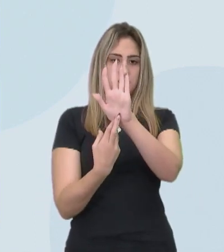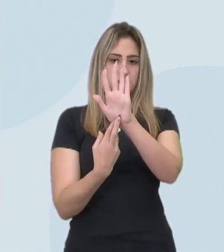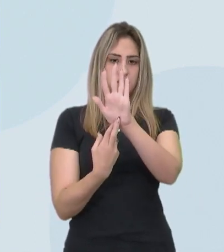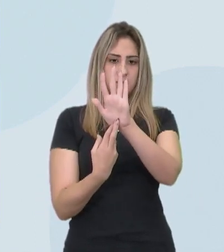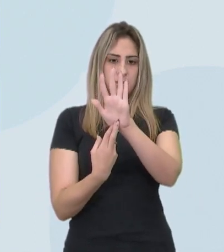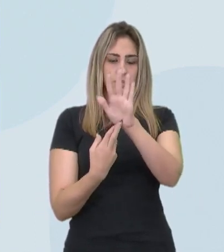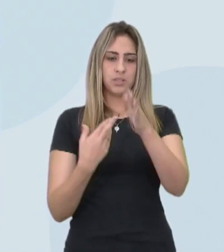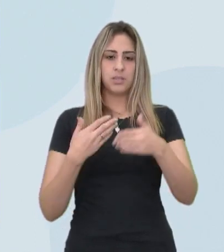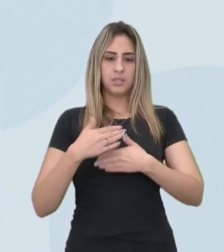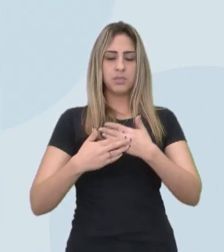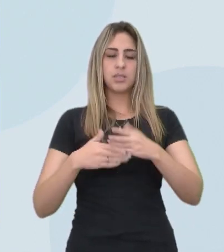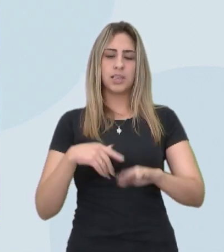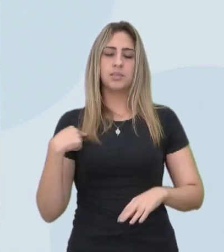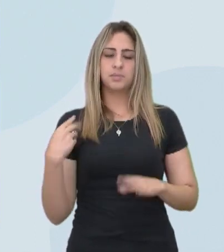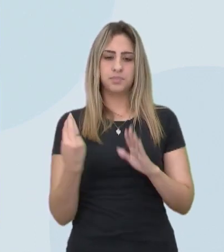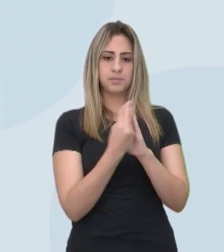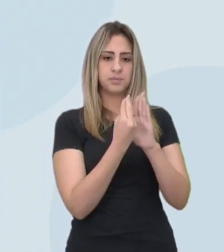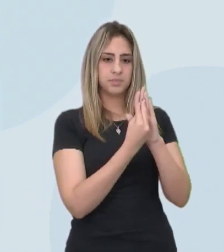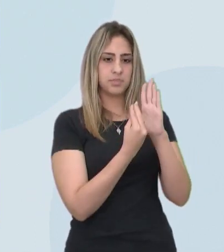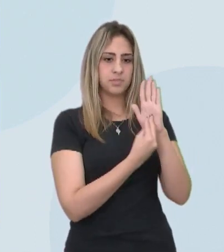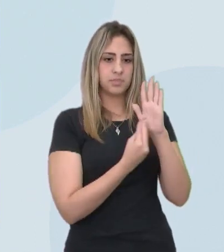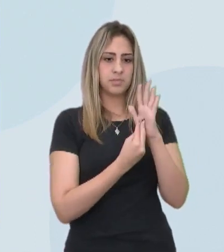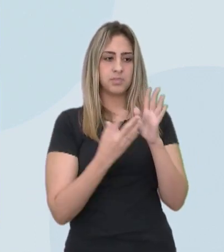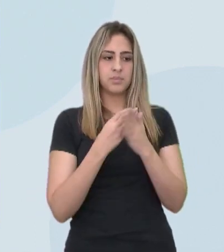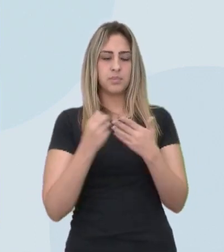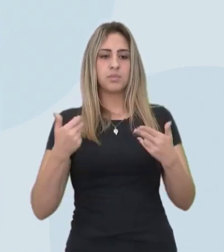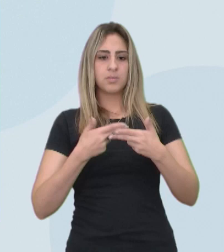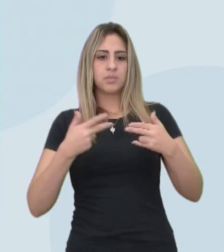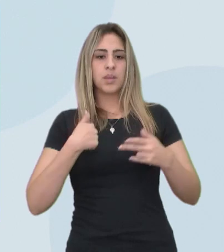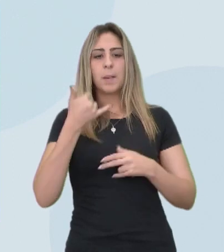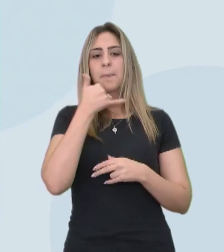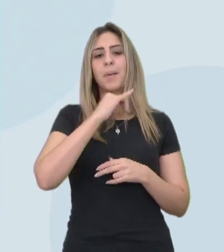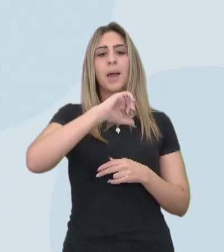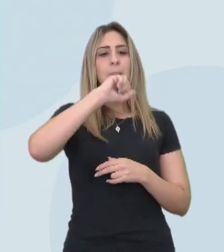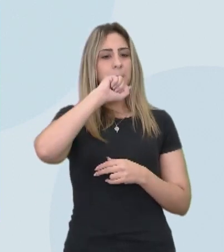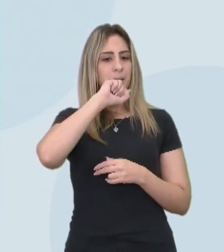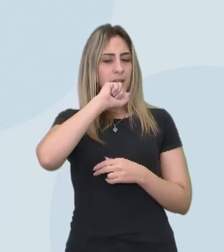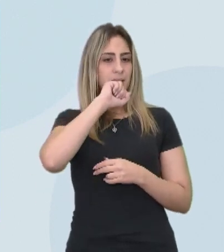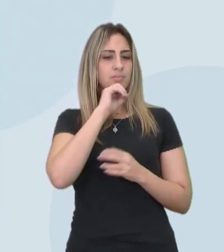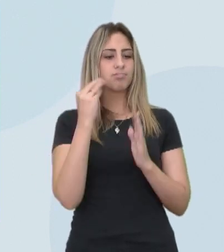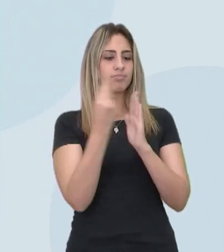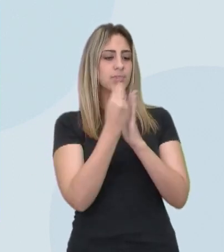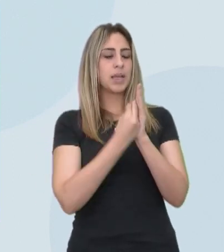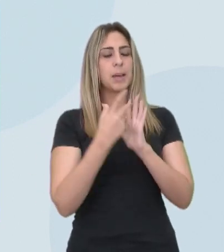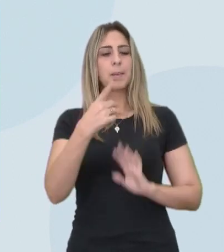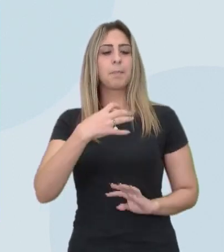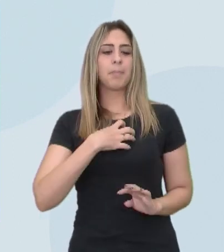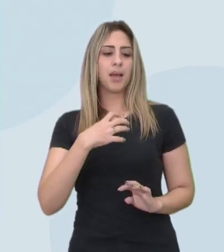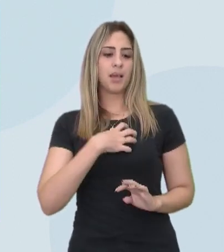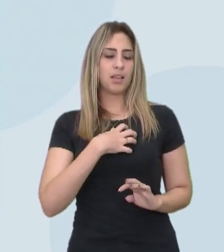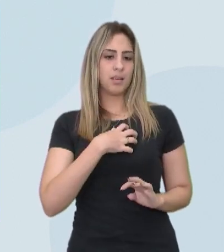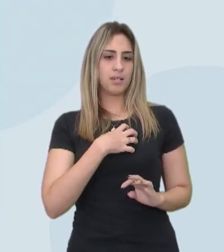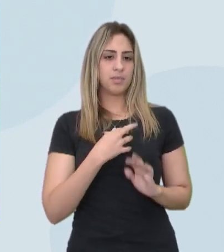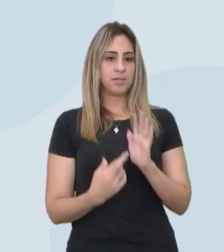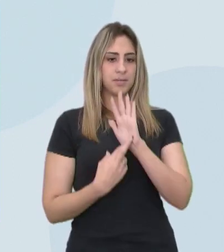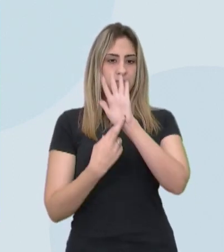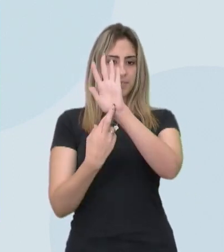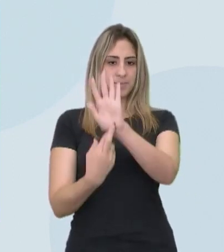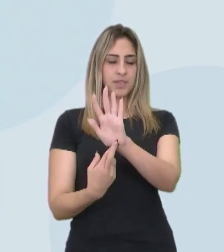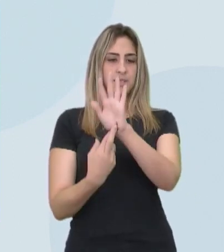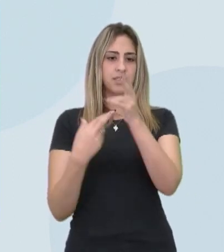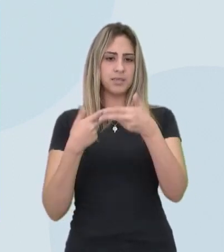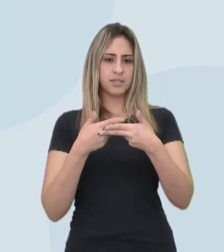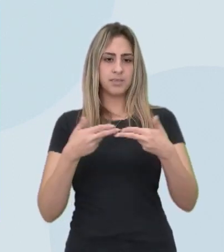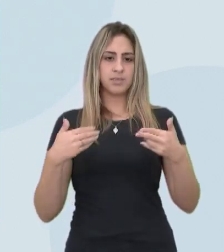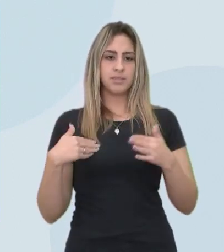com as iniciais dos meus filhos, HH e o M, que é da minha mãe, ok? Iago Henrique e Maria, tudo bem? Então,